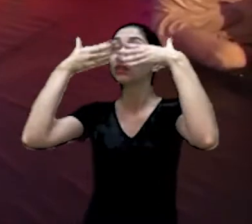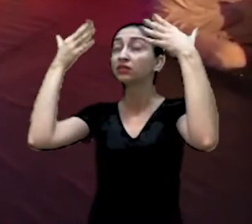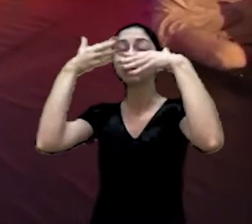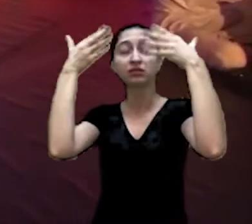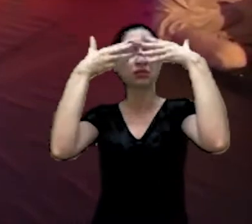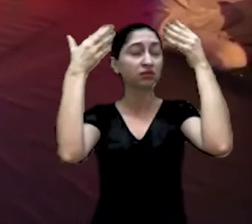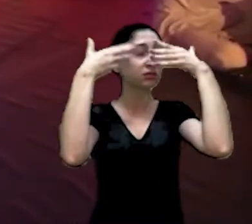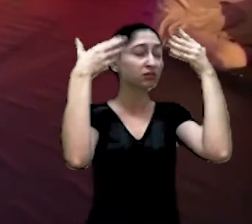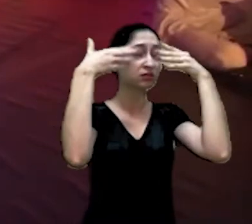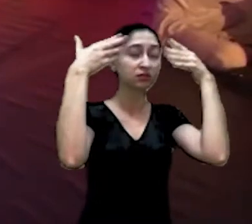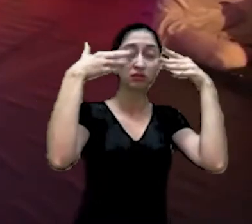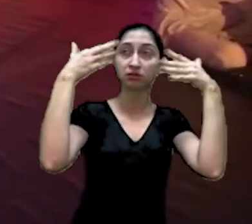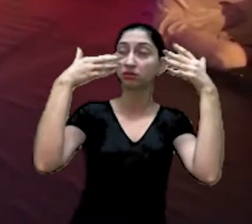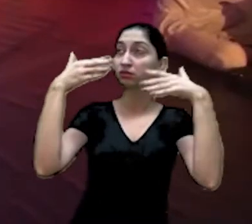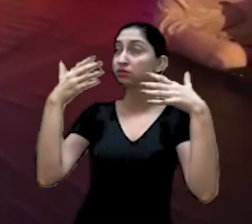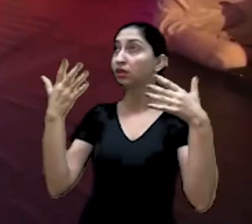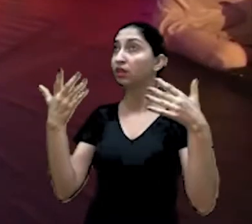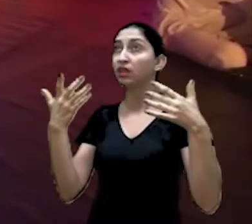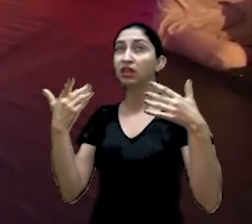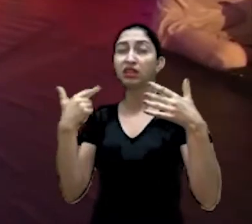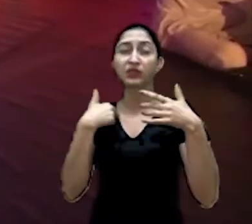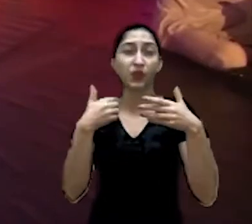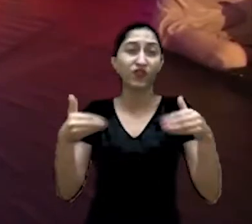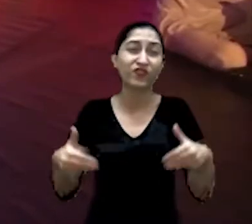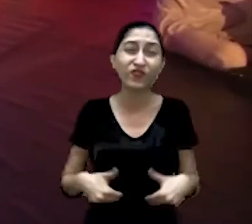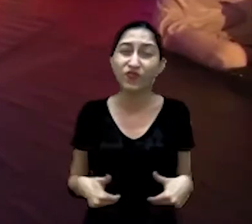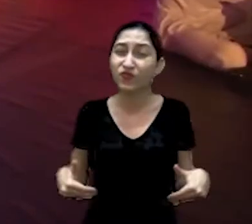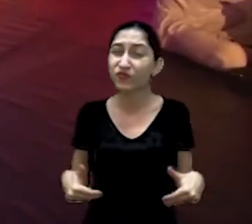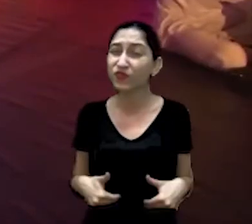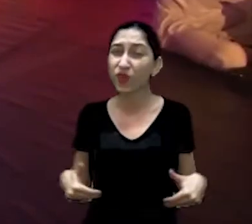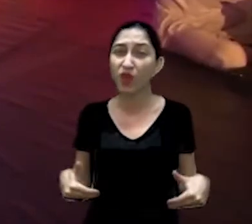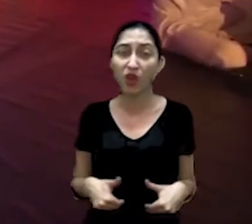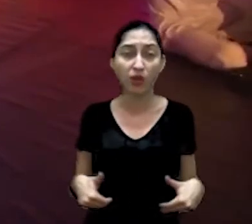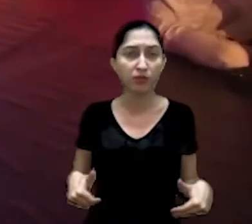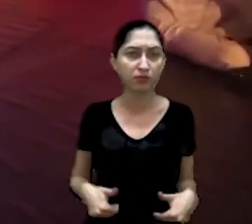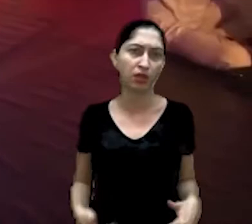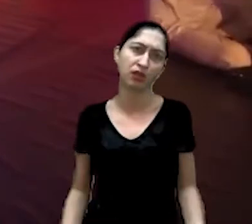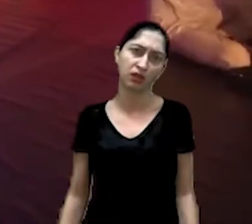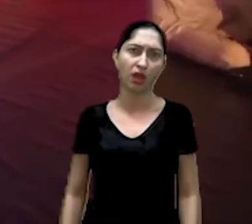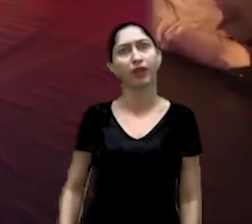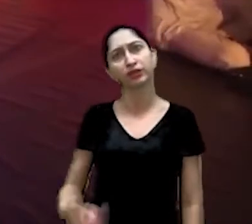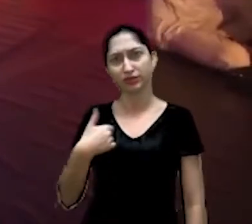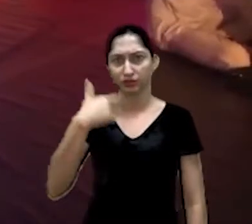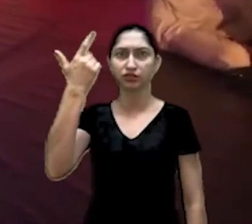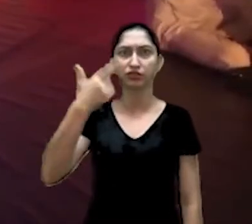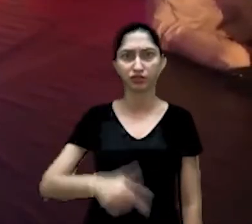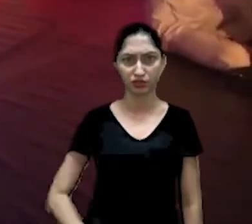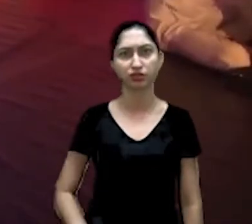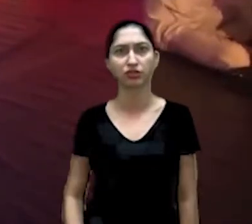nada. E eu ainda tava com uma fome danada. Voltei a roer parede.